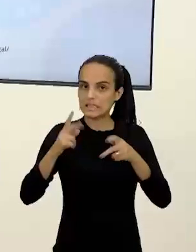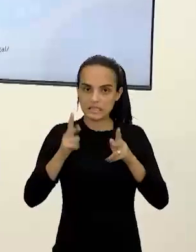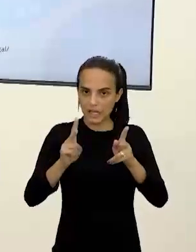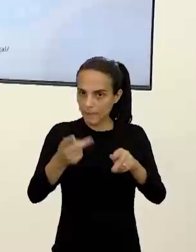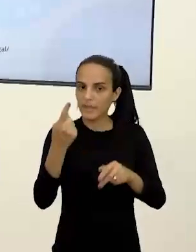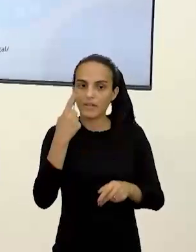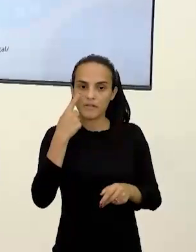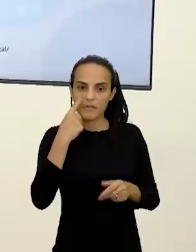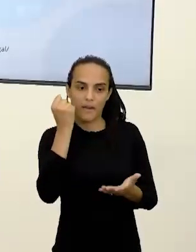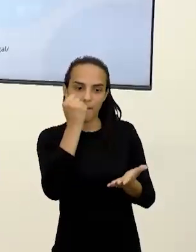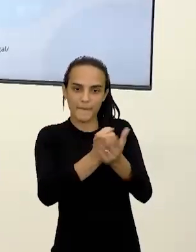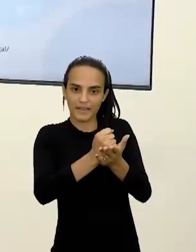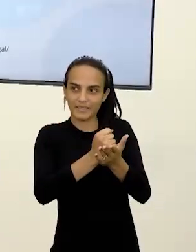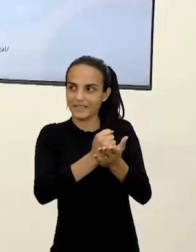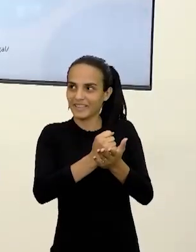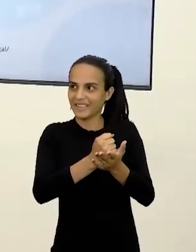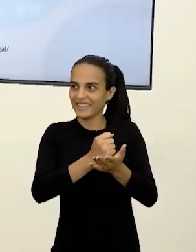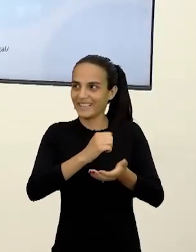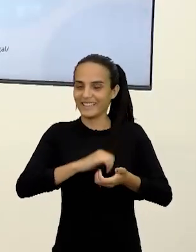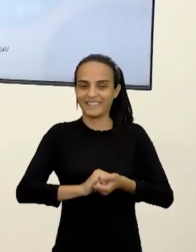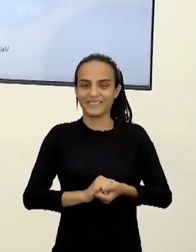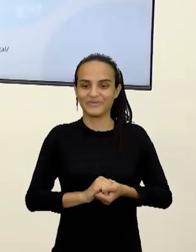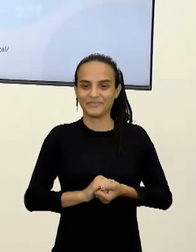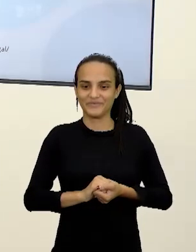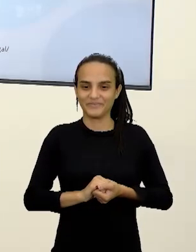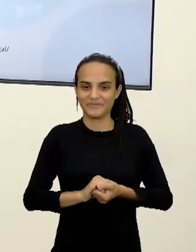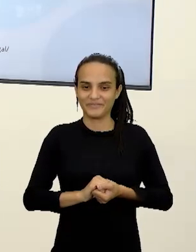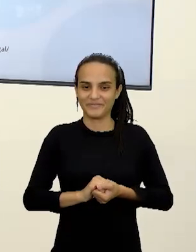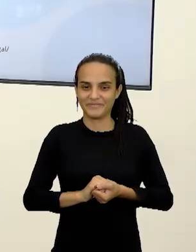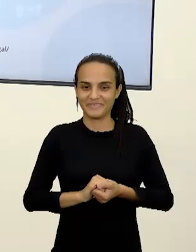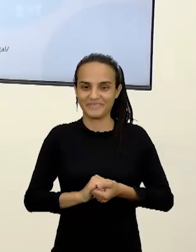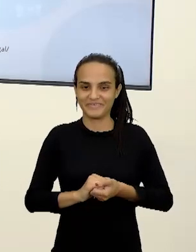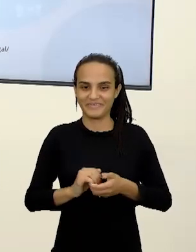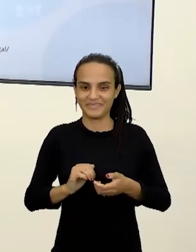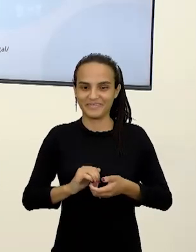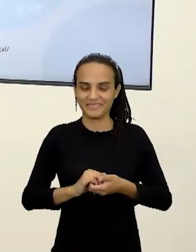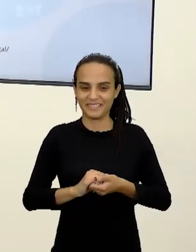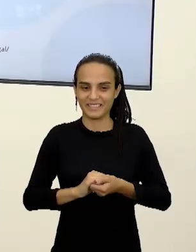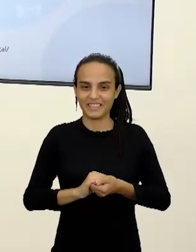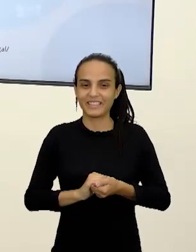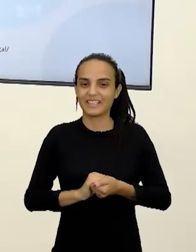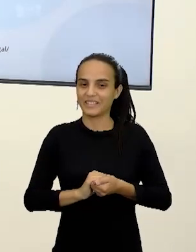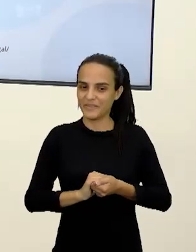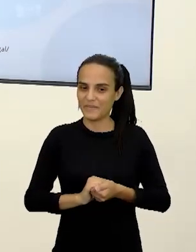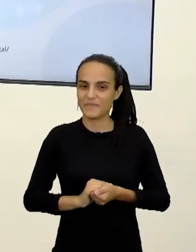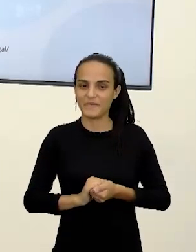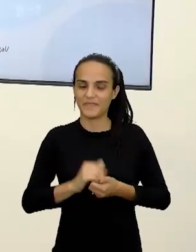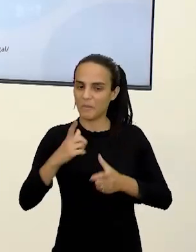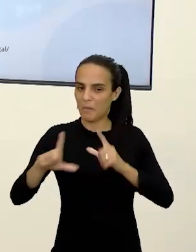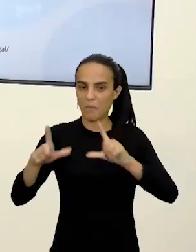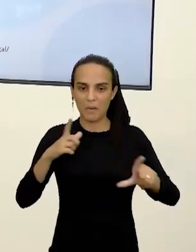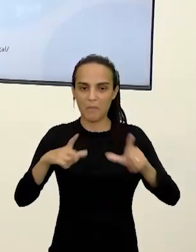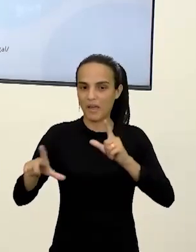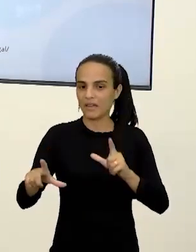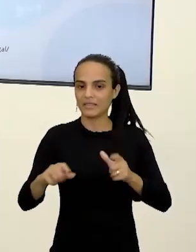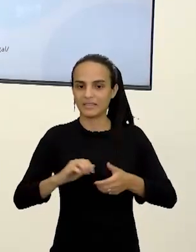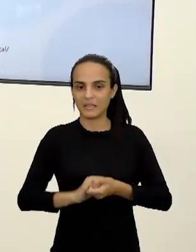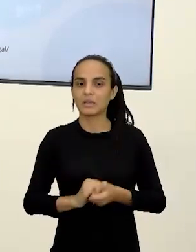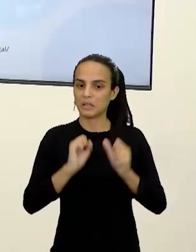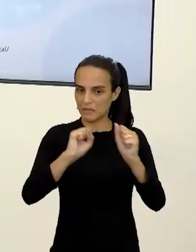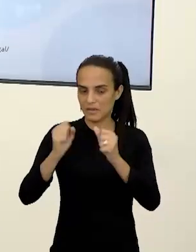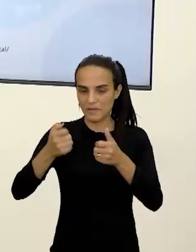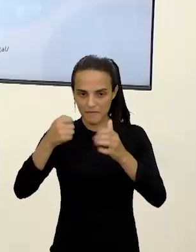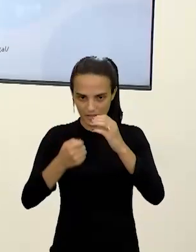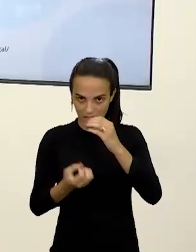tem ali a marca registrada da empresa que fez, seja a Rockstar, a Bethesda, Blizzard, que são empresas que fazem